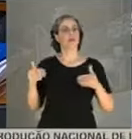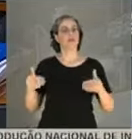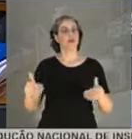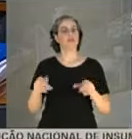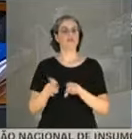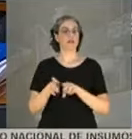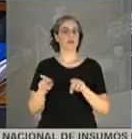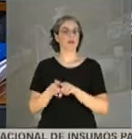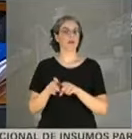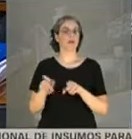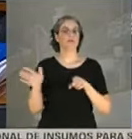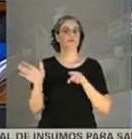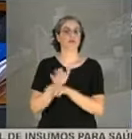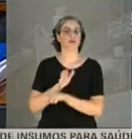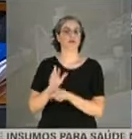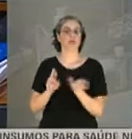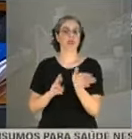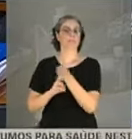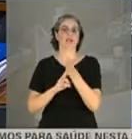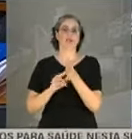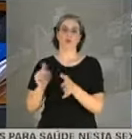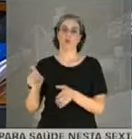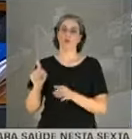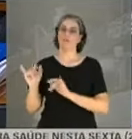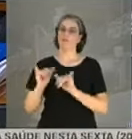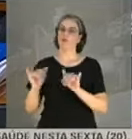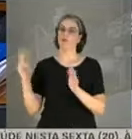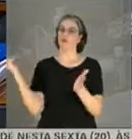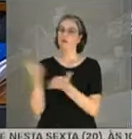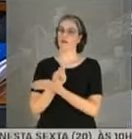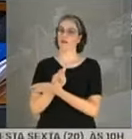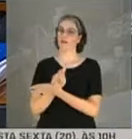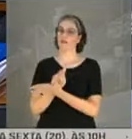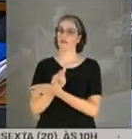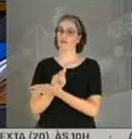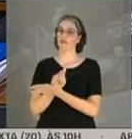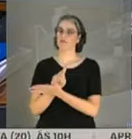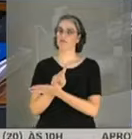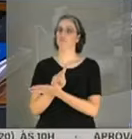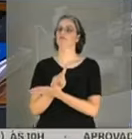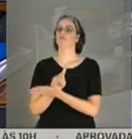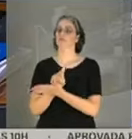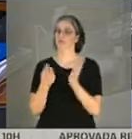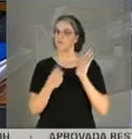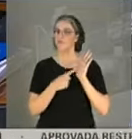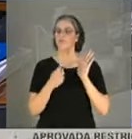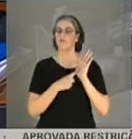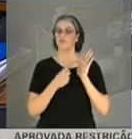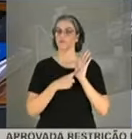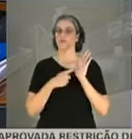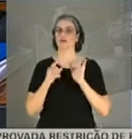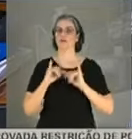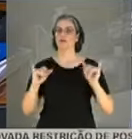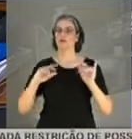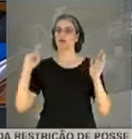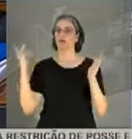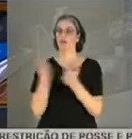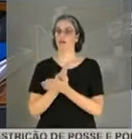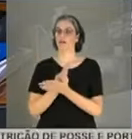embaixador do Brasil na Índia, por ter prestado informação indevida a essa comissão, porque na informação aqui prestada é